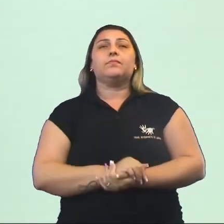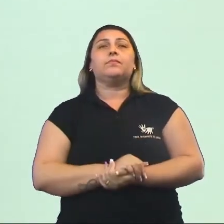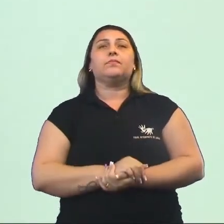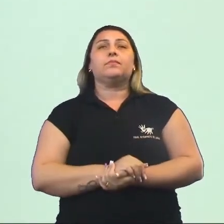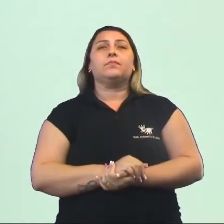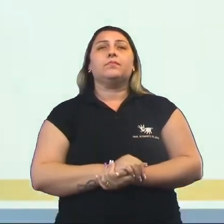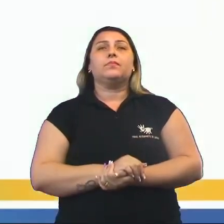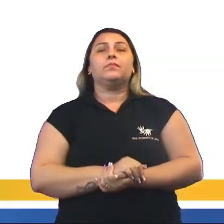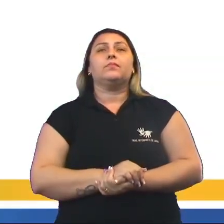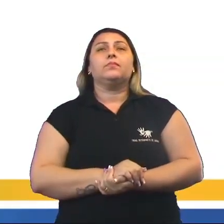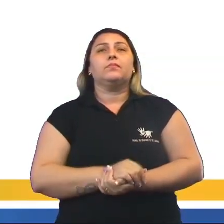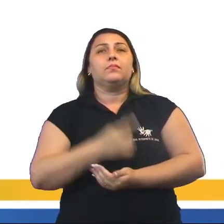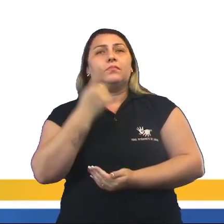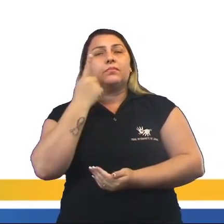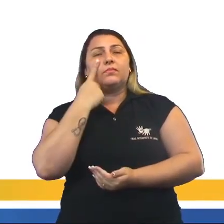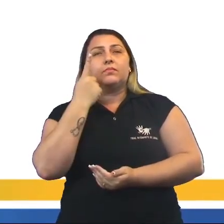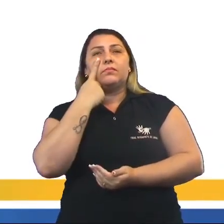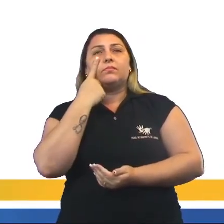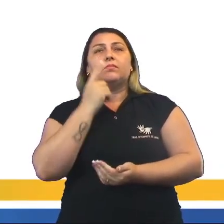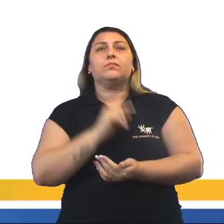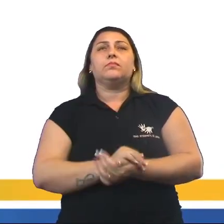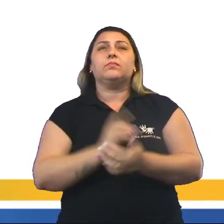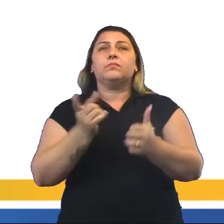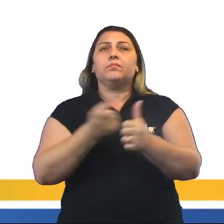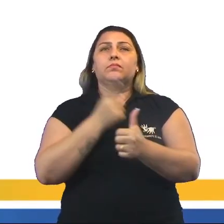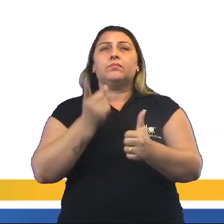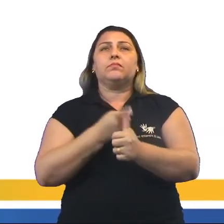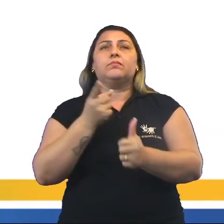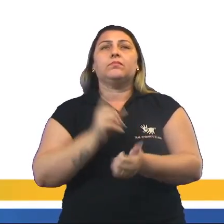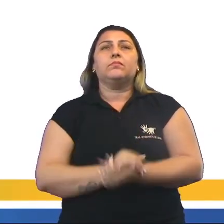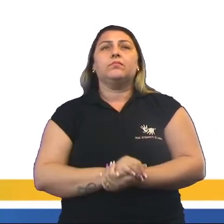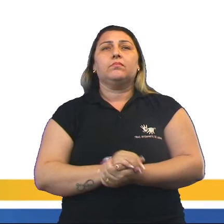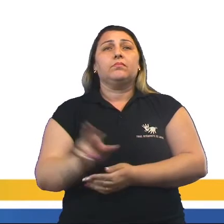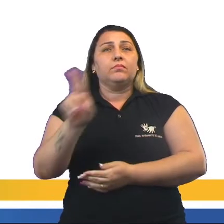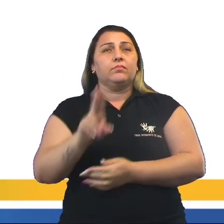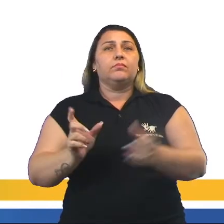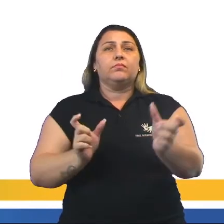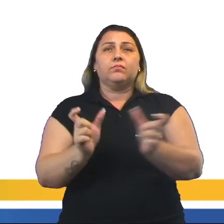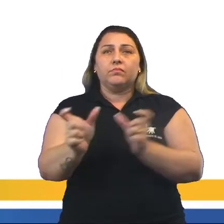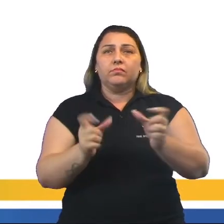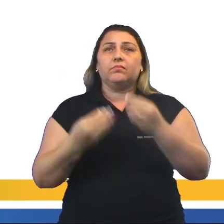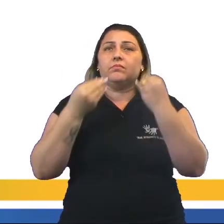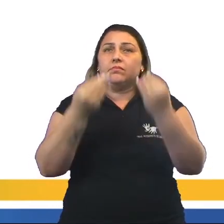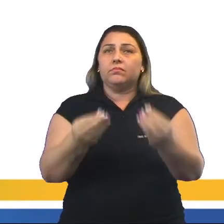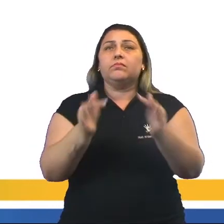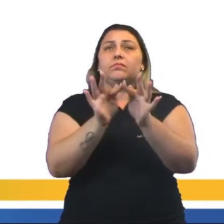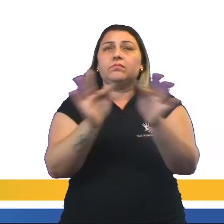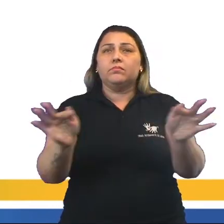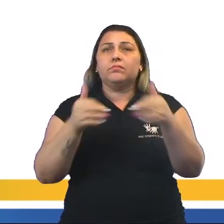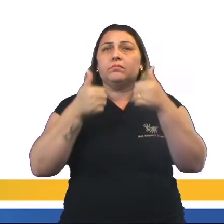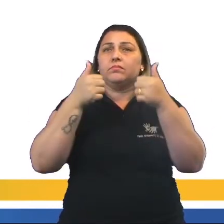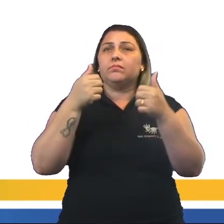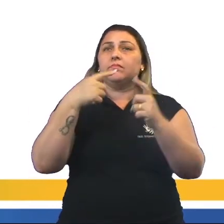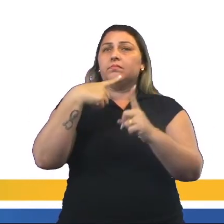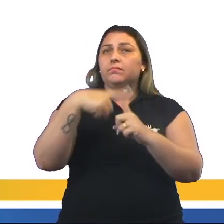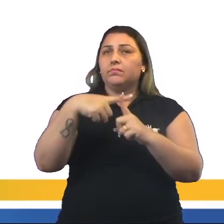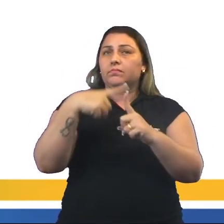lá? Então, observem aí a nossa primeira questão. Use as palavras dadas para formar